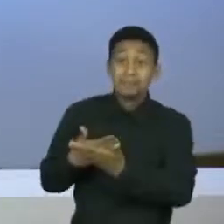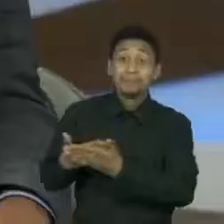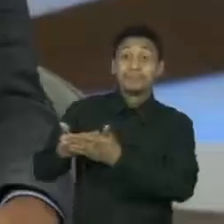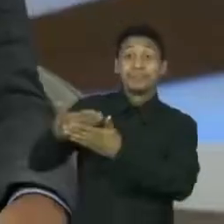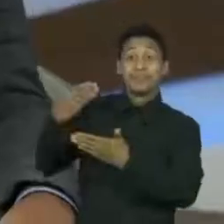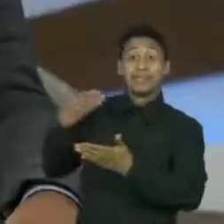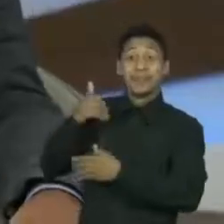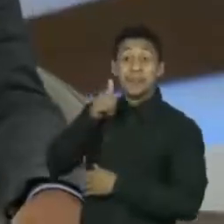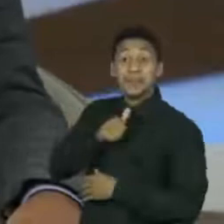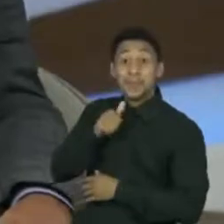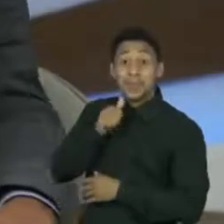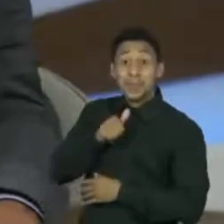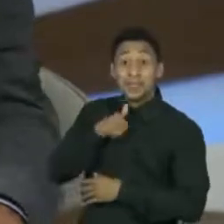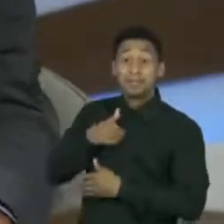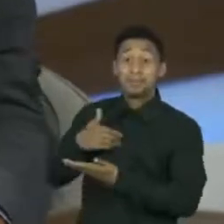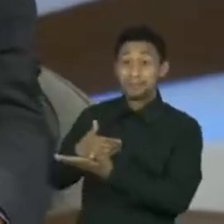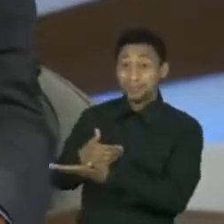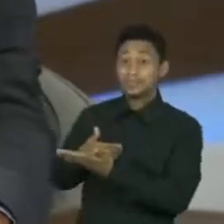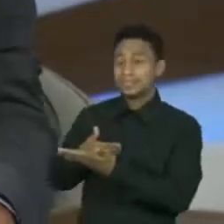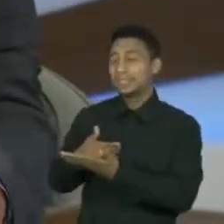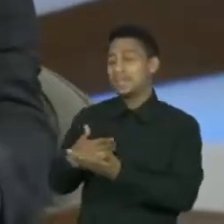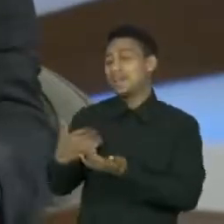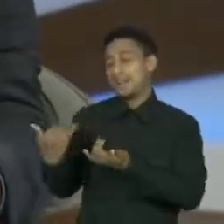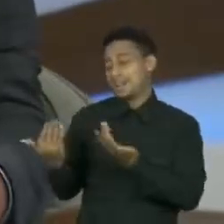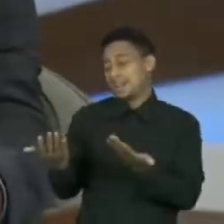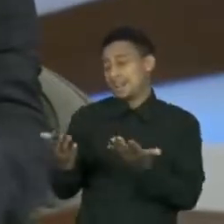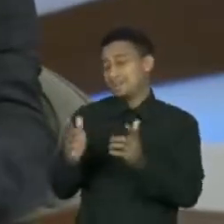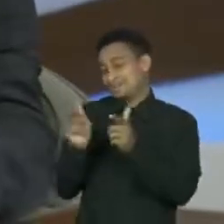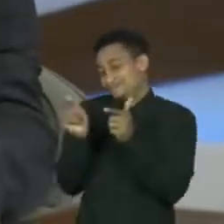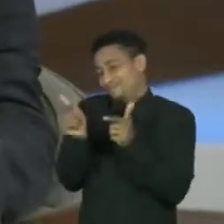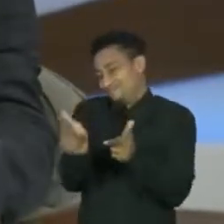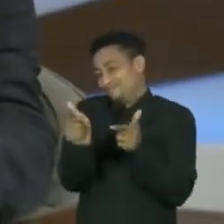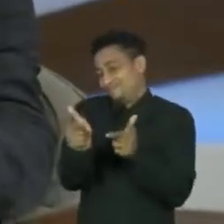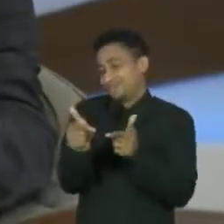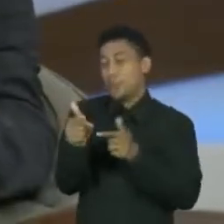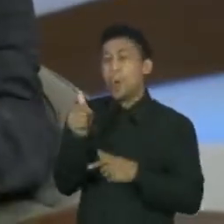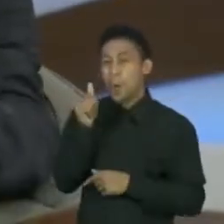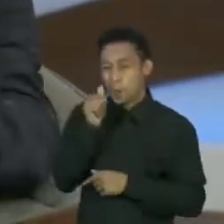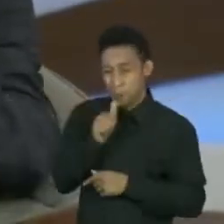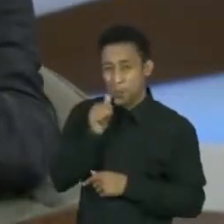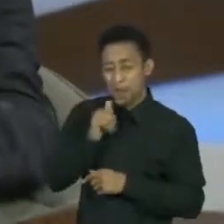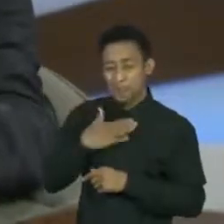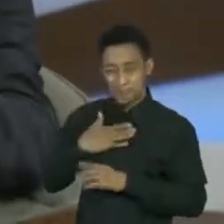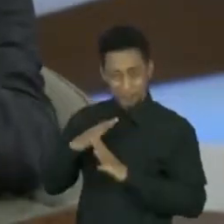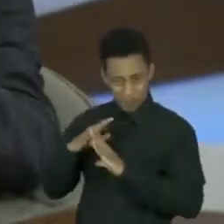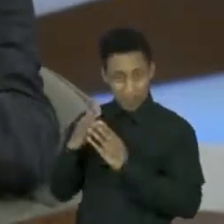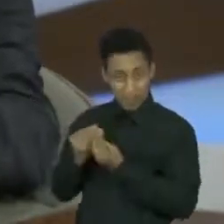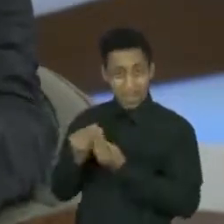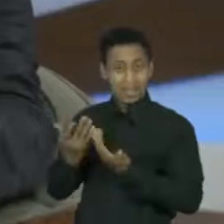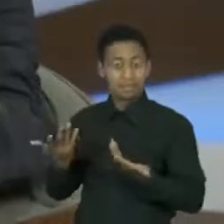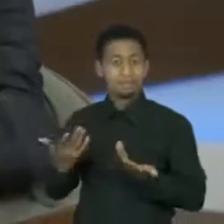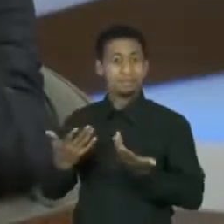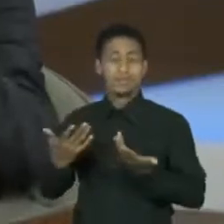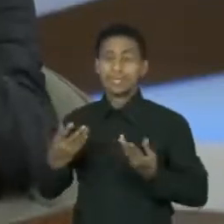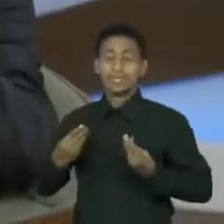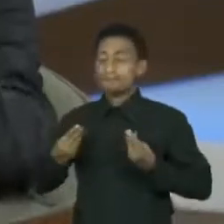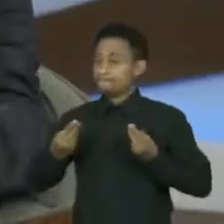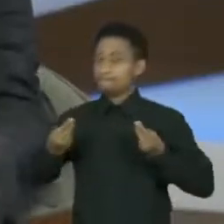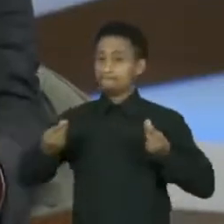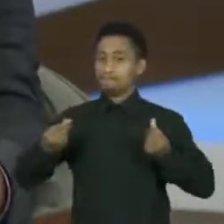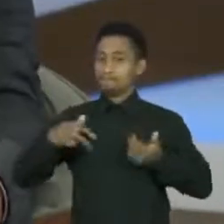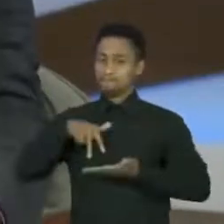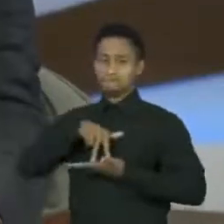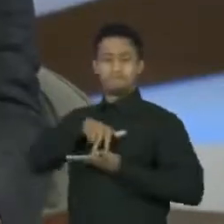eu sempre brinco Adriana que as mulheres da minha família tem essa personalidade sólida